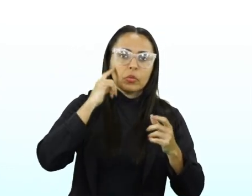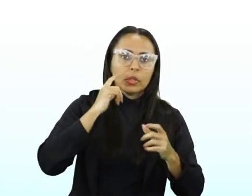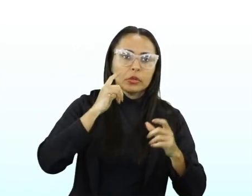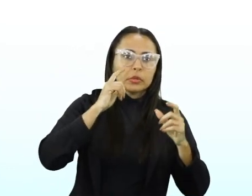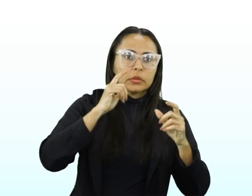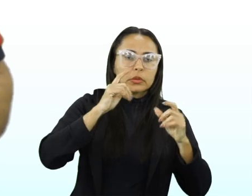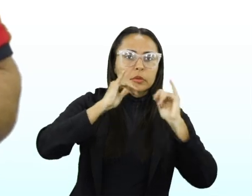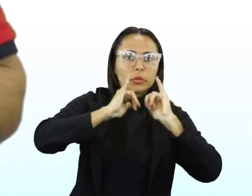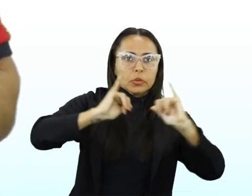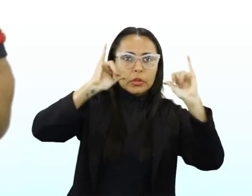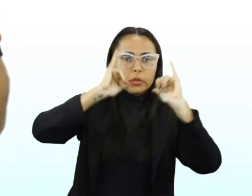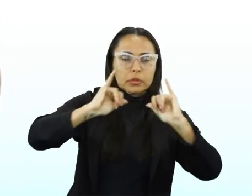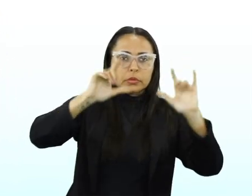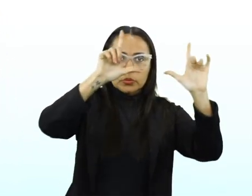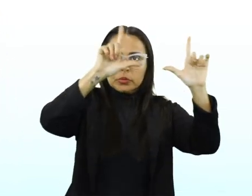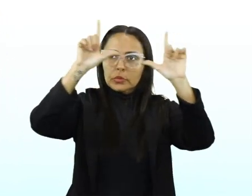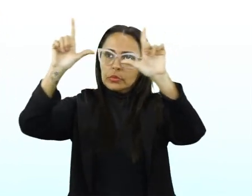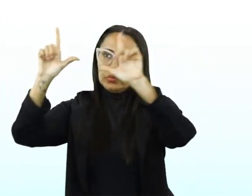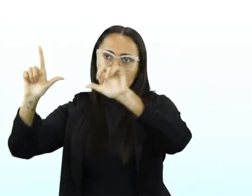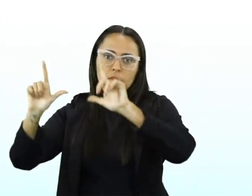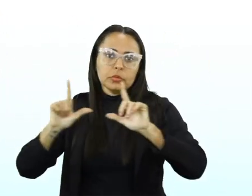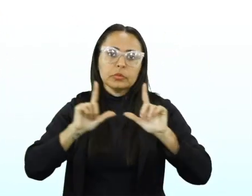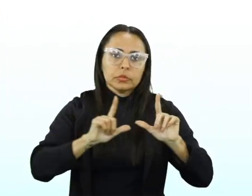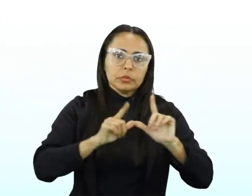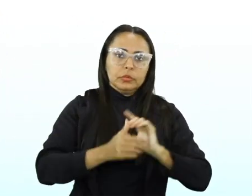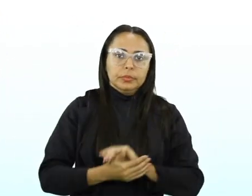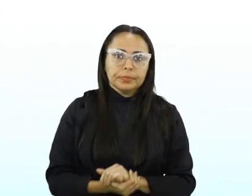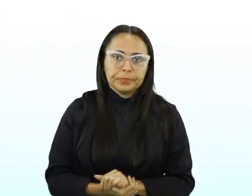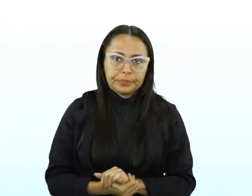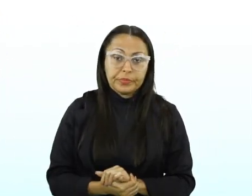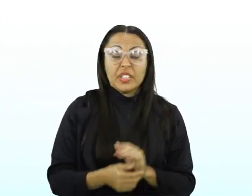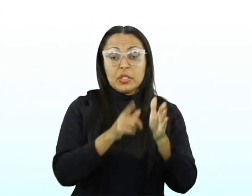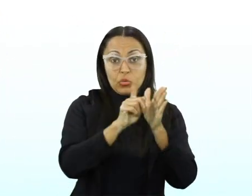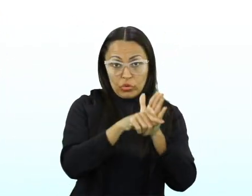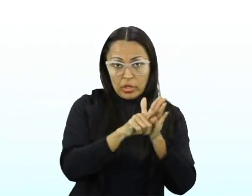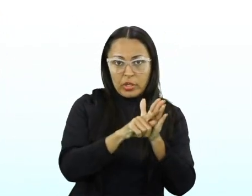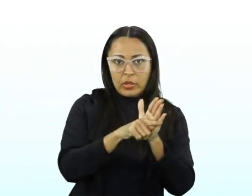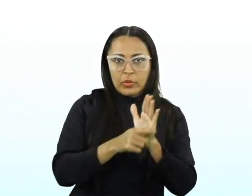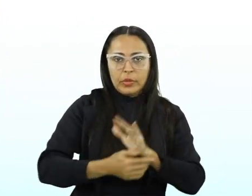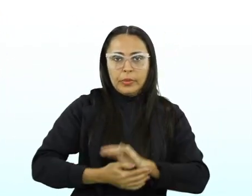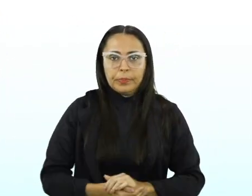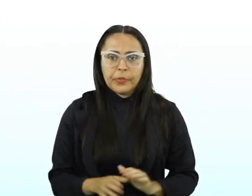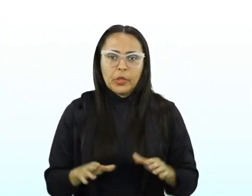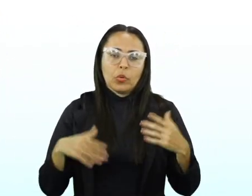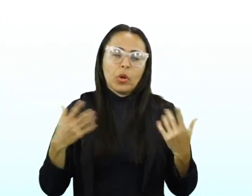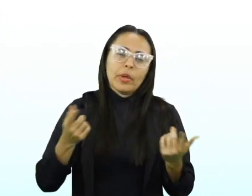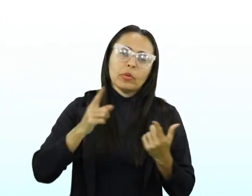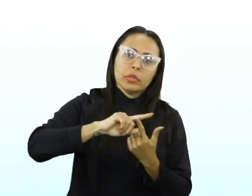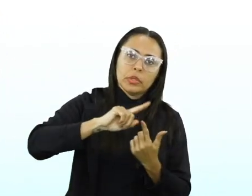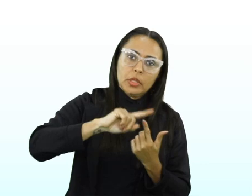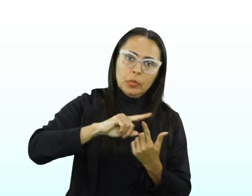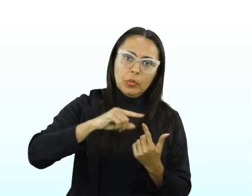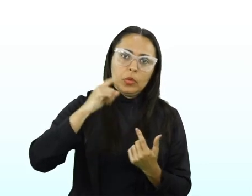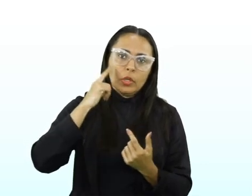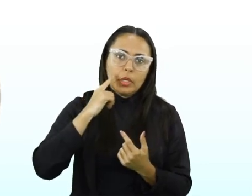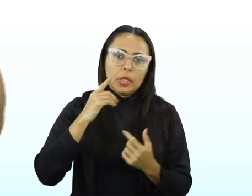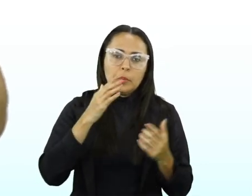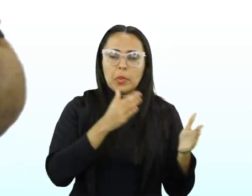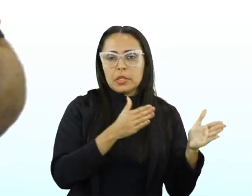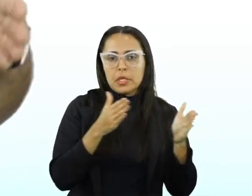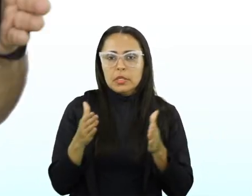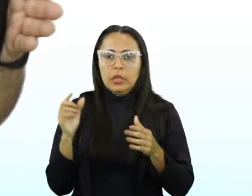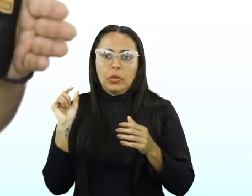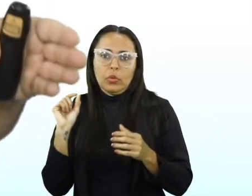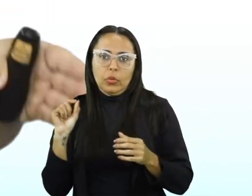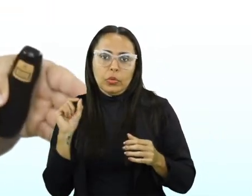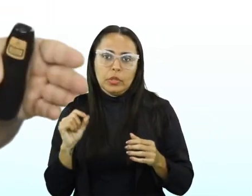sendo anúncio, anúncio e propaganda são gêneros. E qual o tipo, Eduardo? O tipo passa a ser o